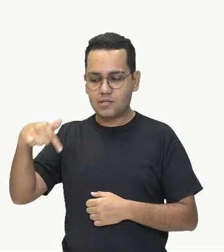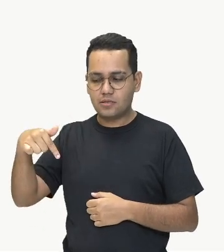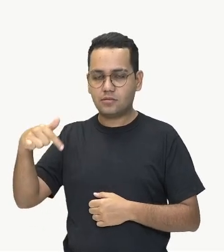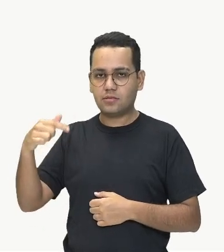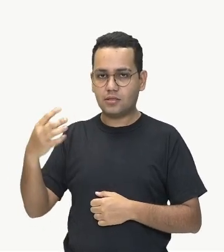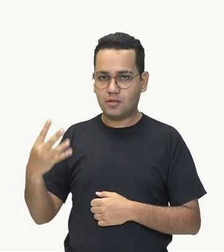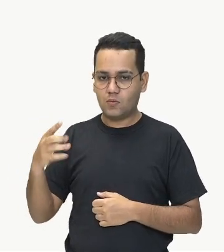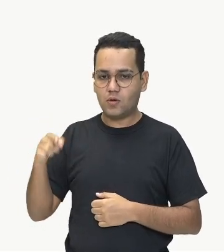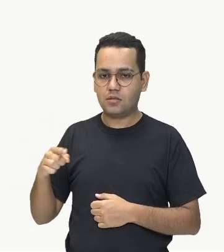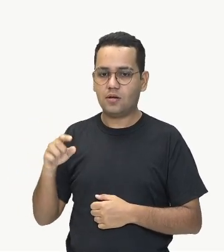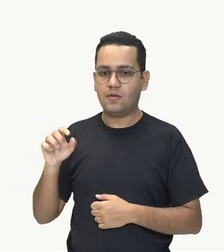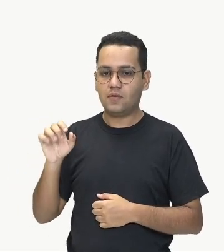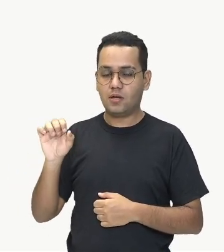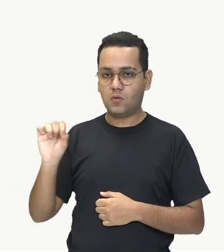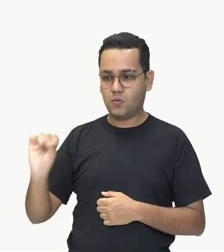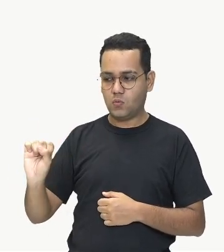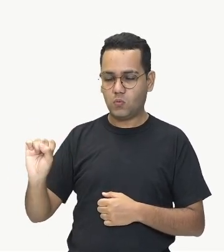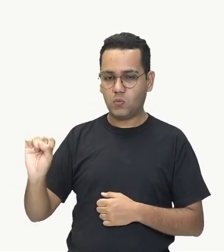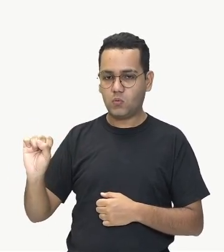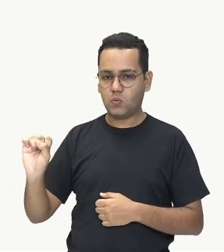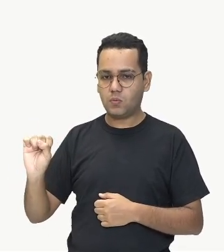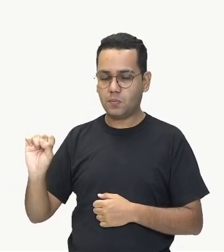74,8 negativo